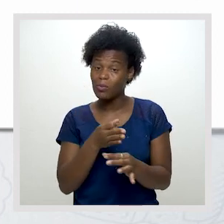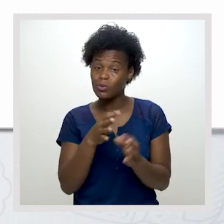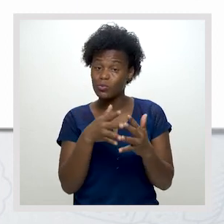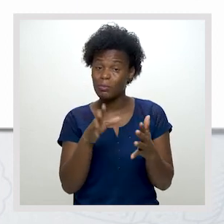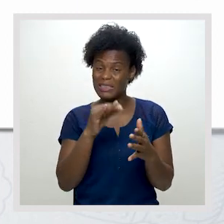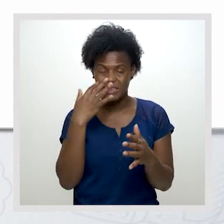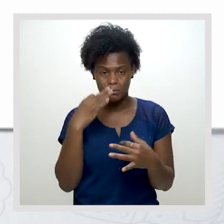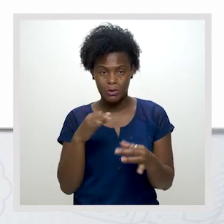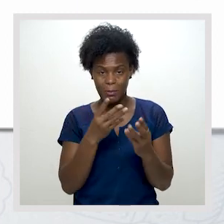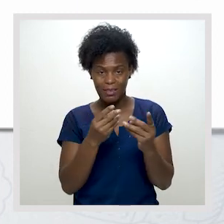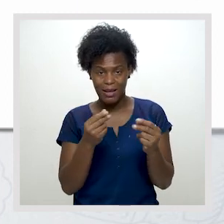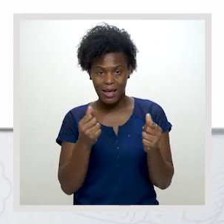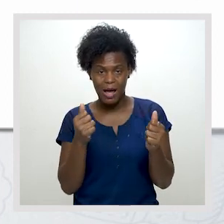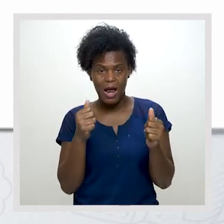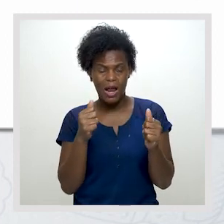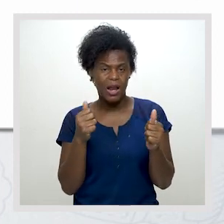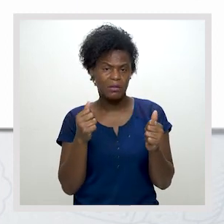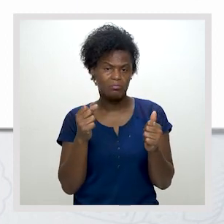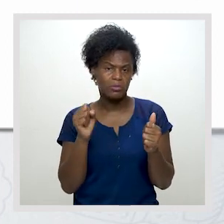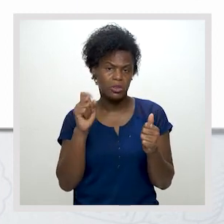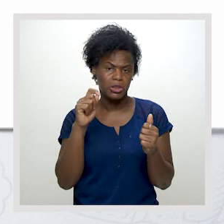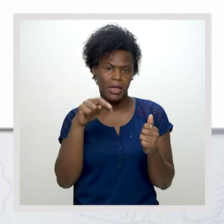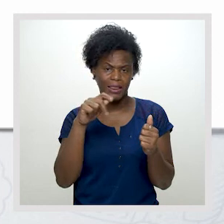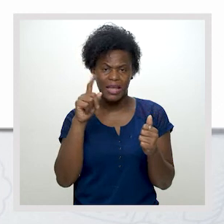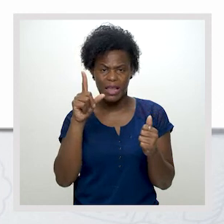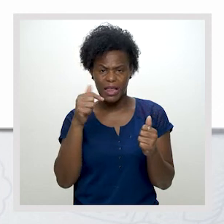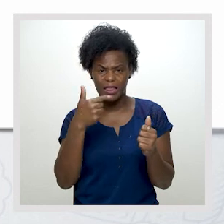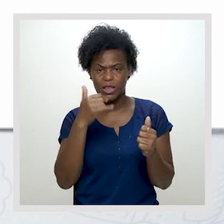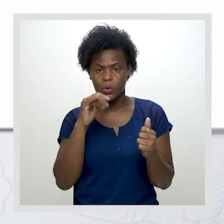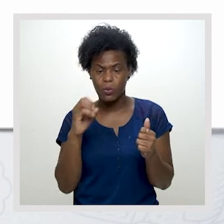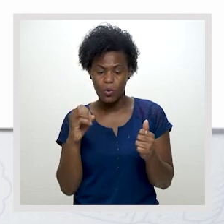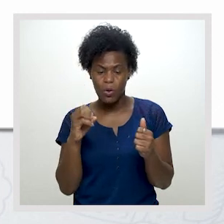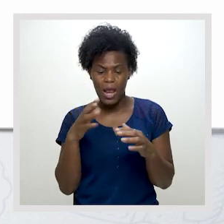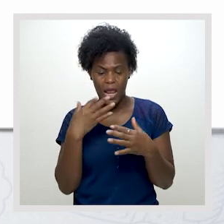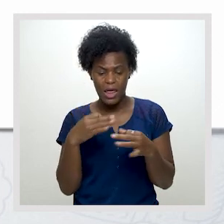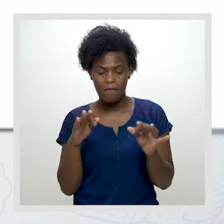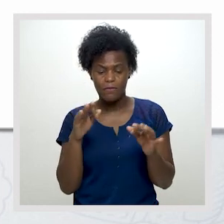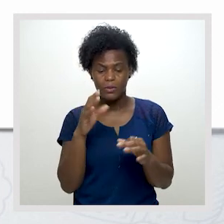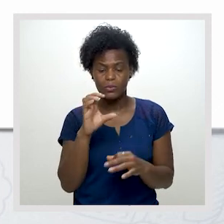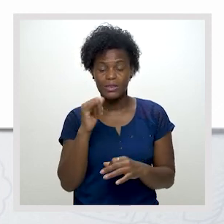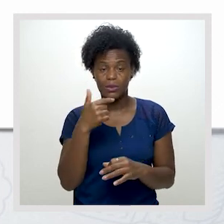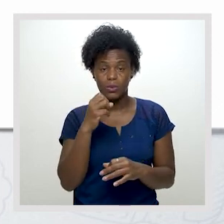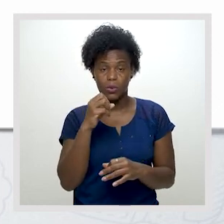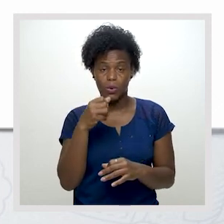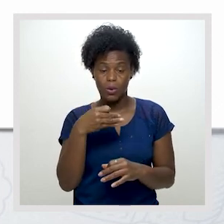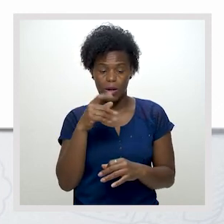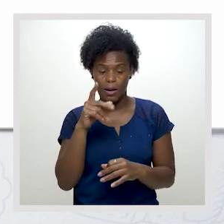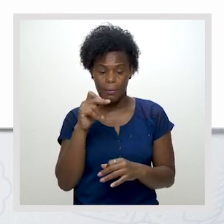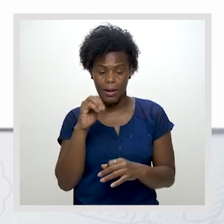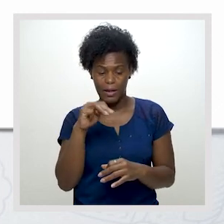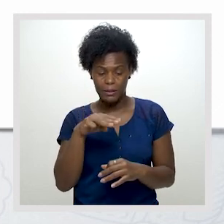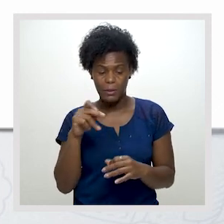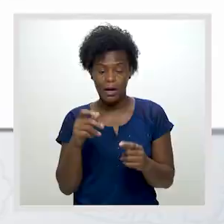genético livre no citoplasma, sem um núcleo individualizado. Obviamente, todos